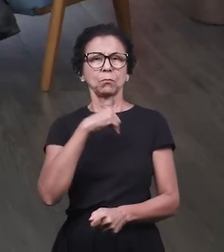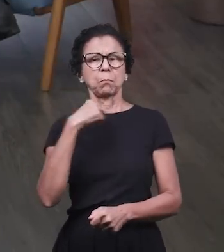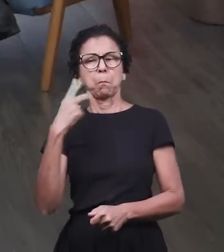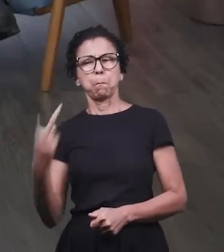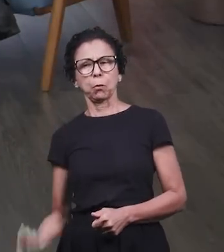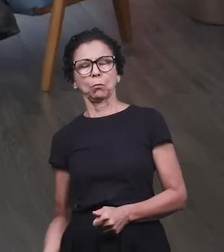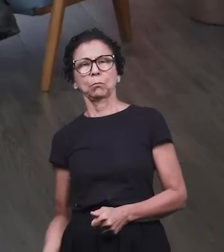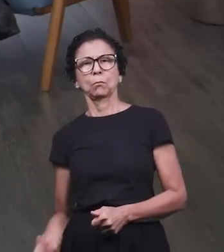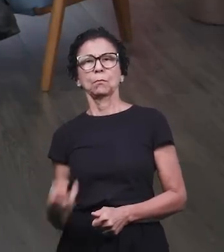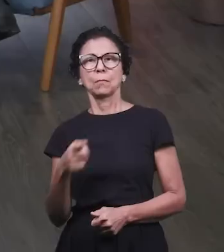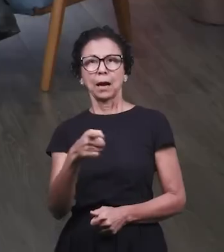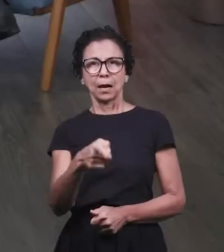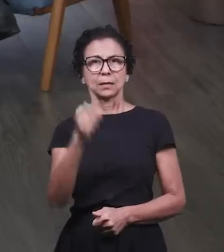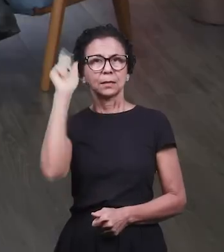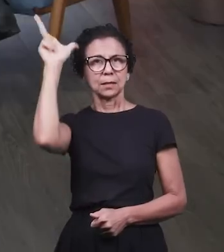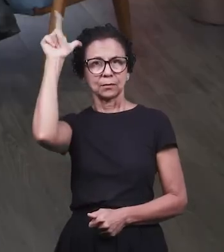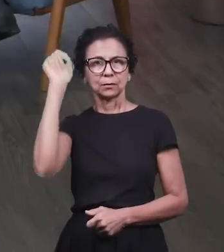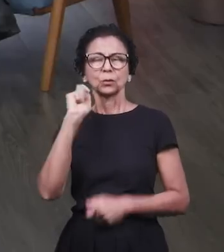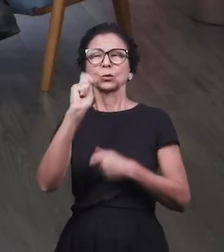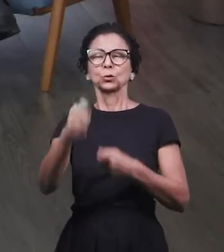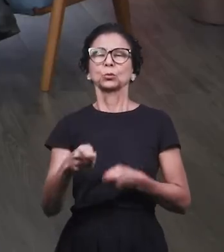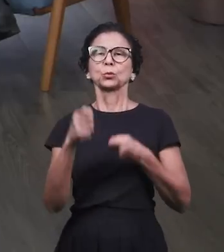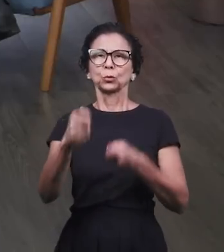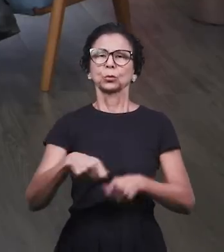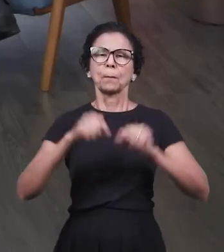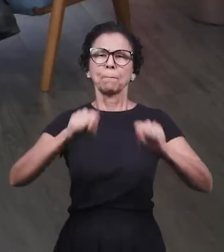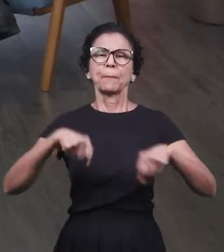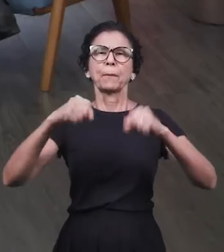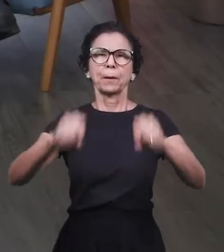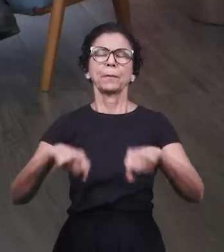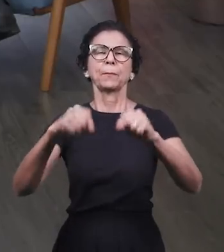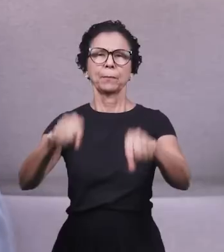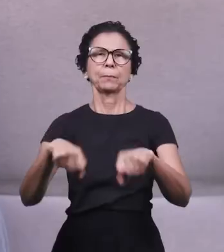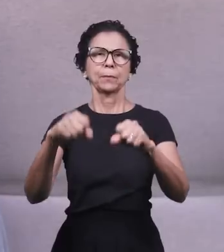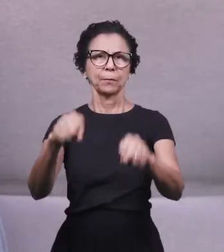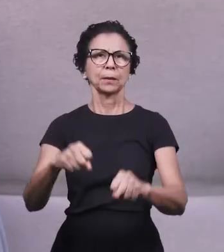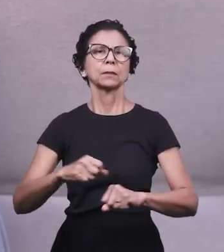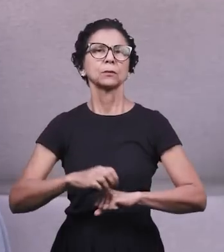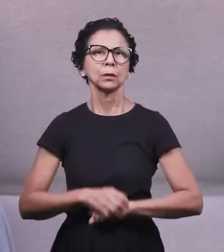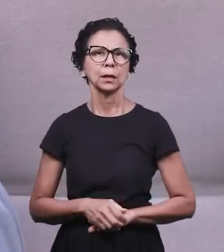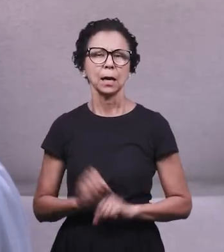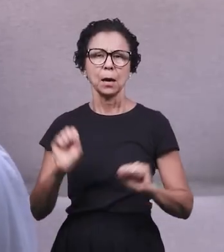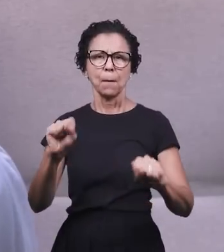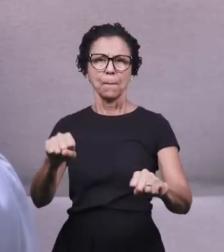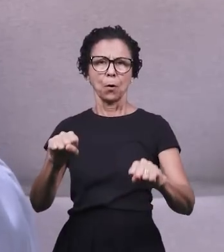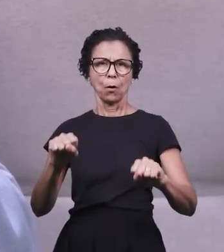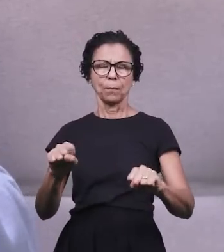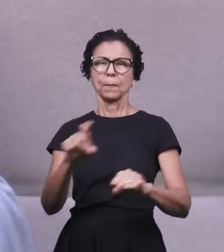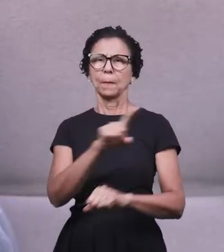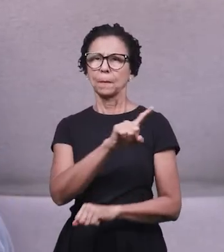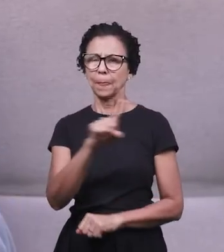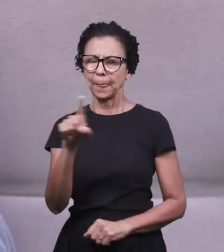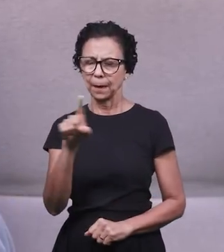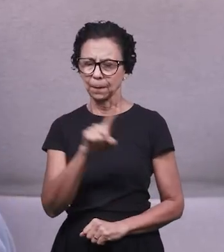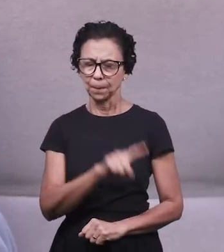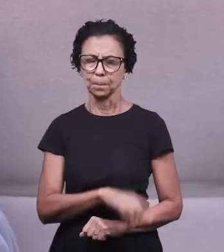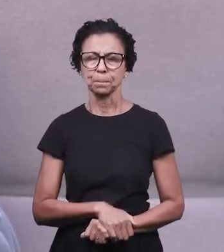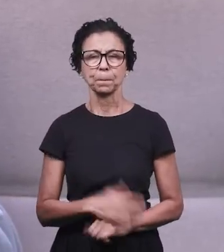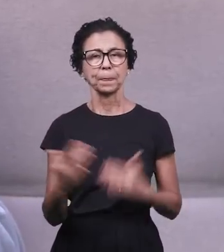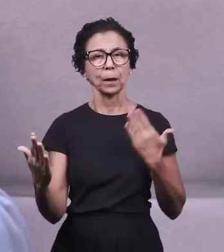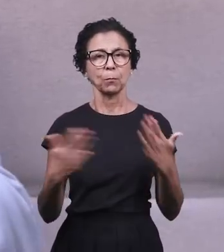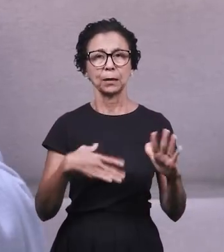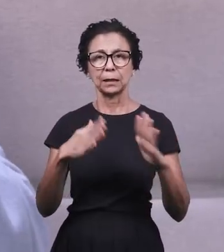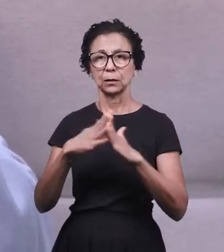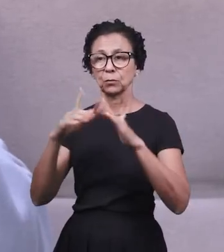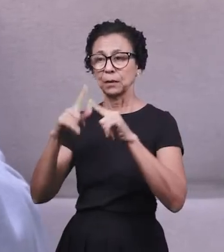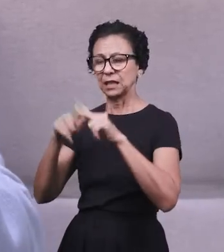Mesmo machucada. feridas, então, fala de uma igreja que não recua nas batalhas,